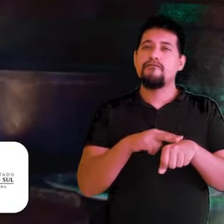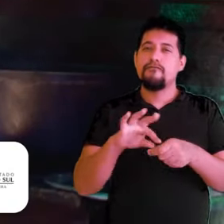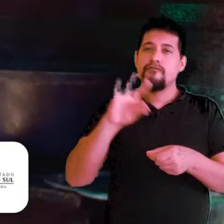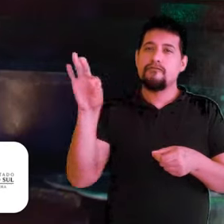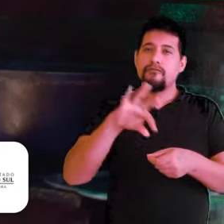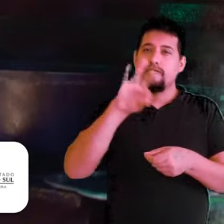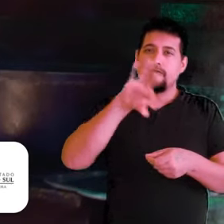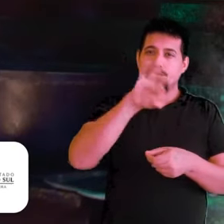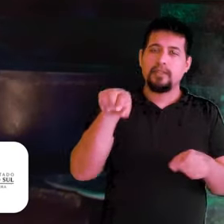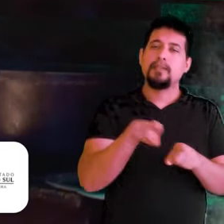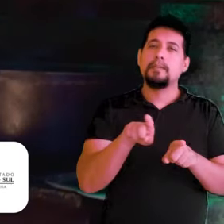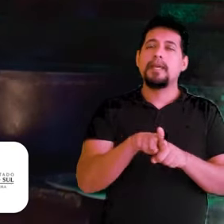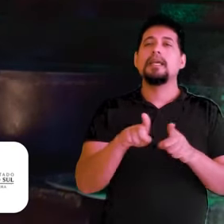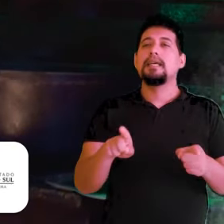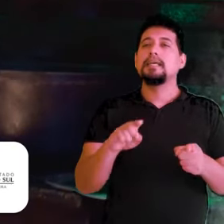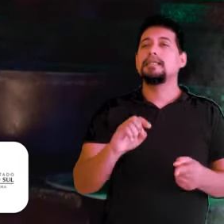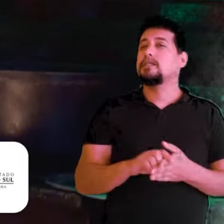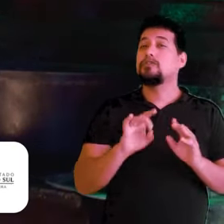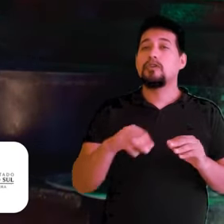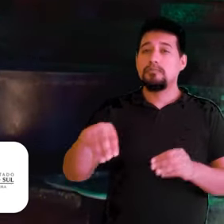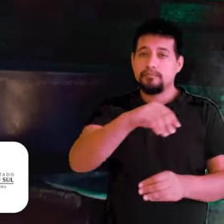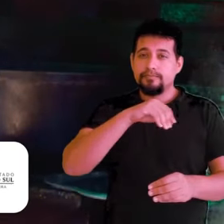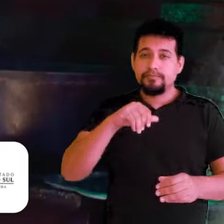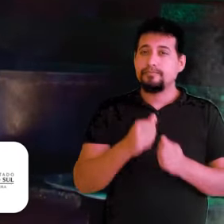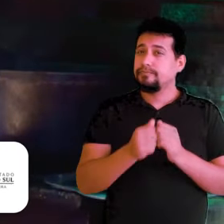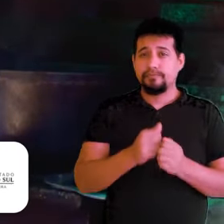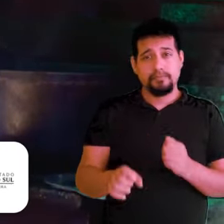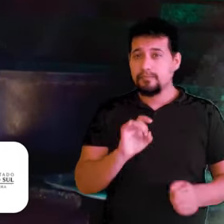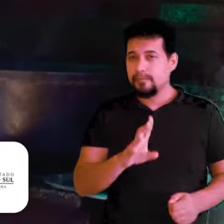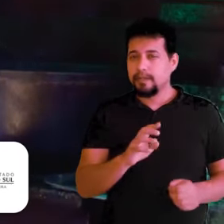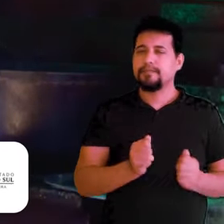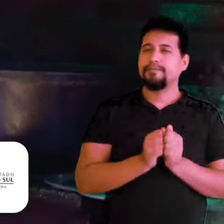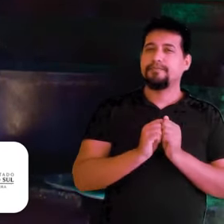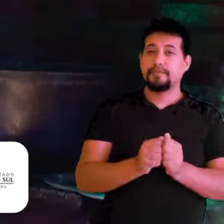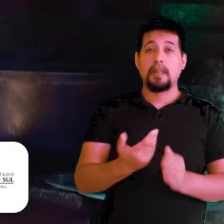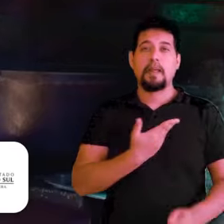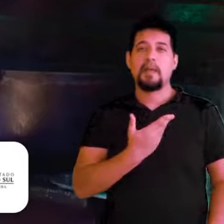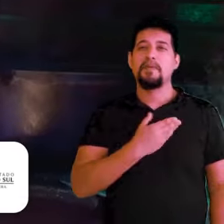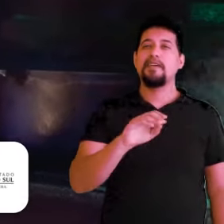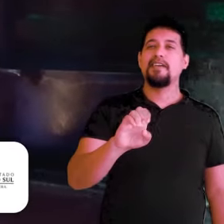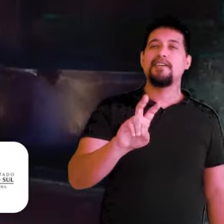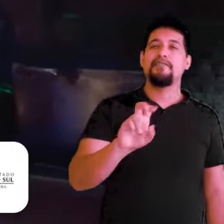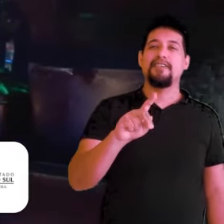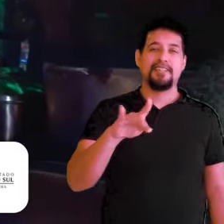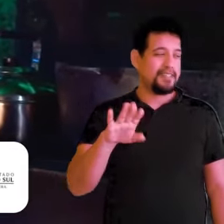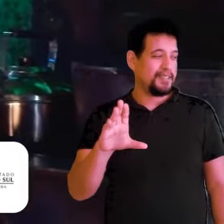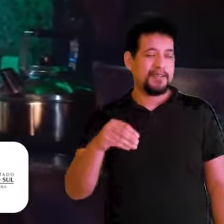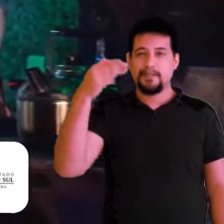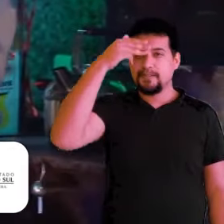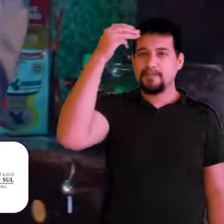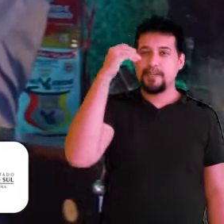é só cebolita, arroz e um temperinho verde por cima, né, tio Chiquito? Viu, enquanto Márcio? Isso, meu amigo Evandro